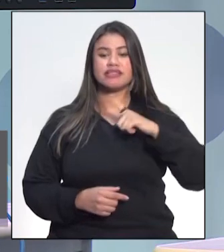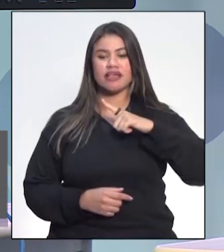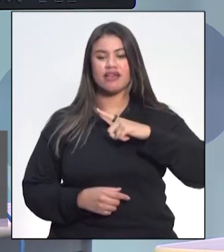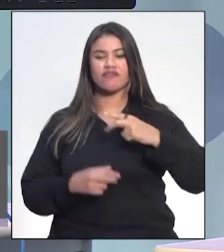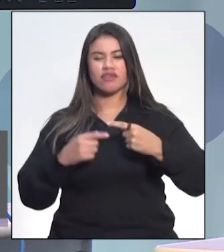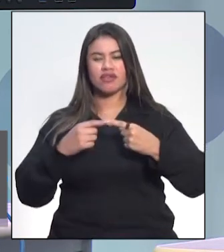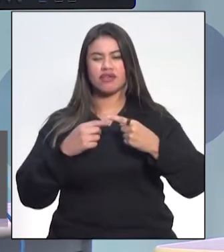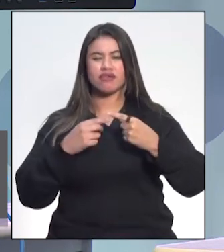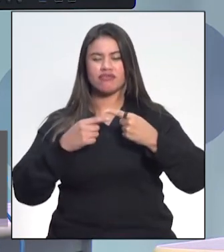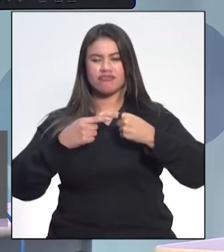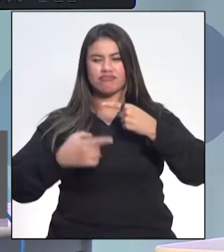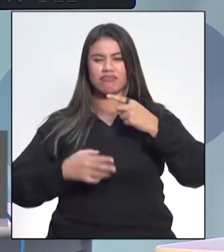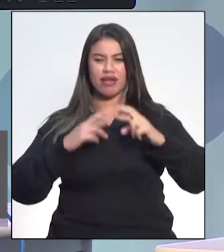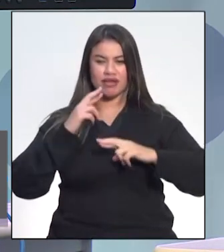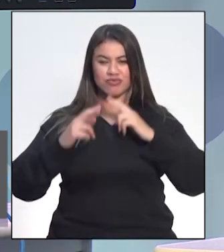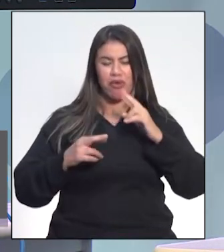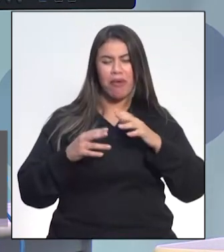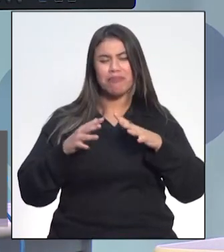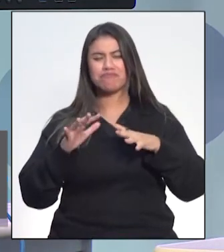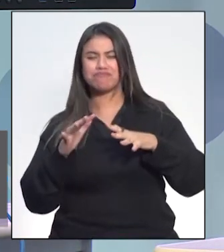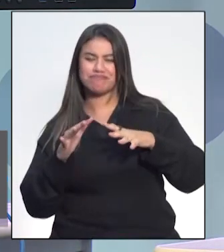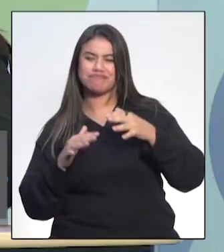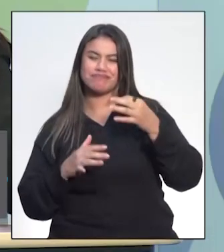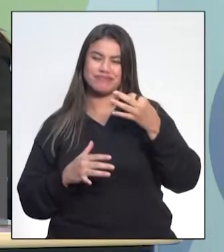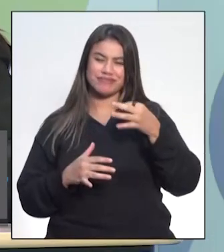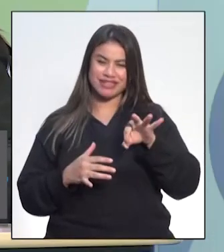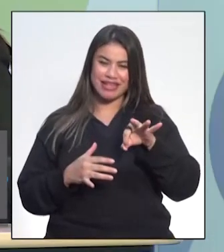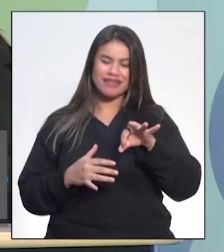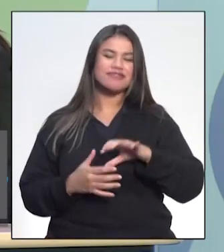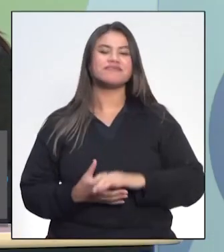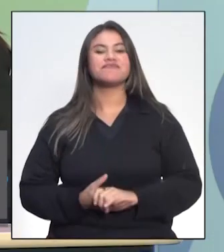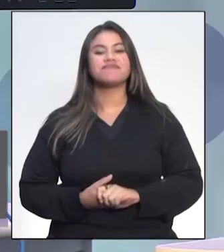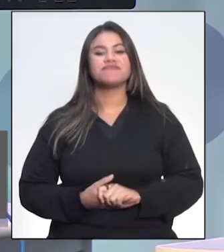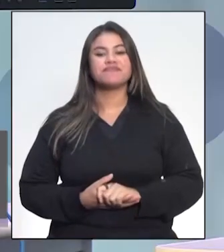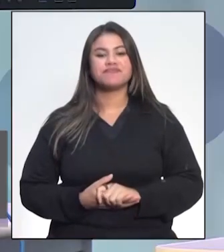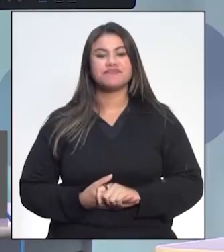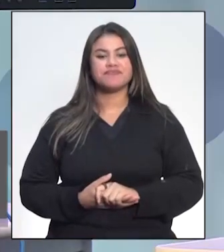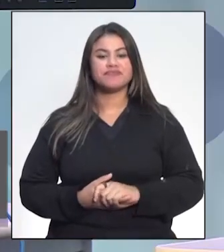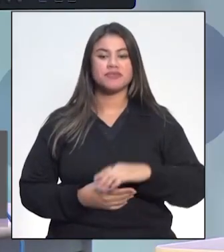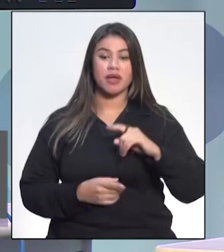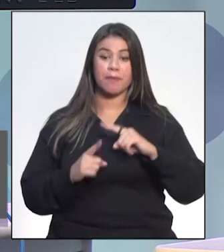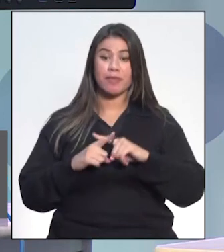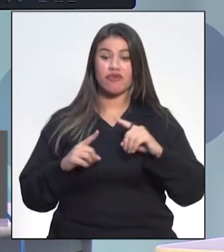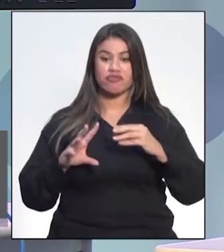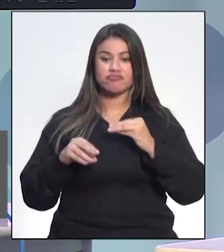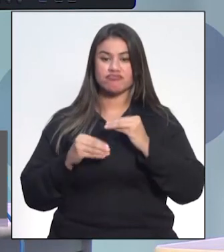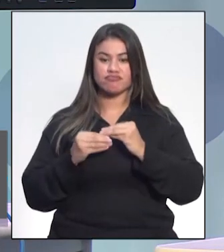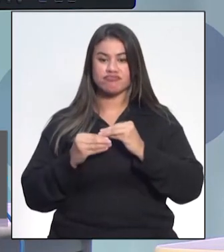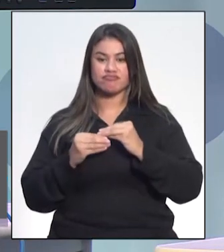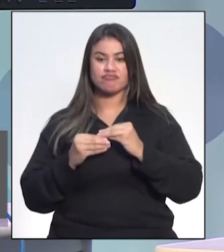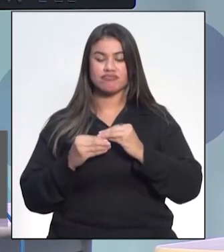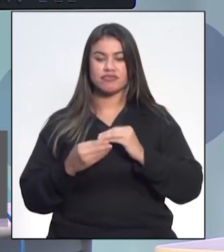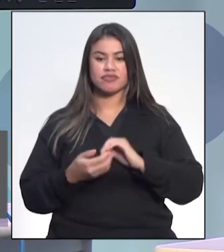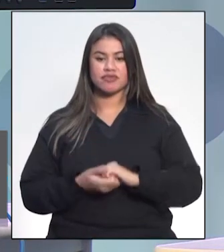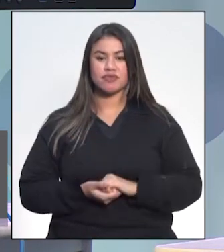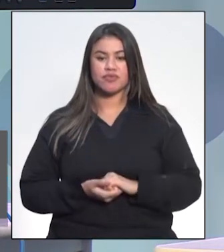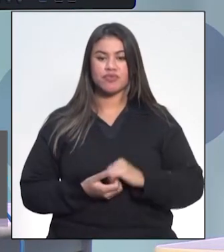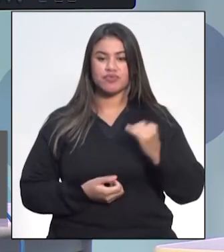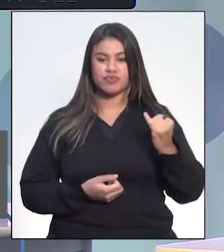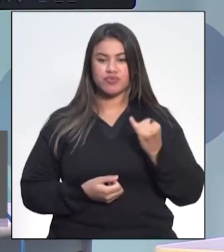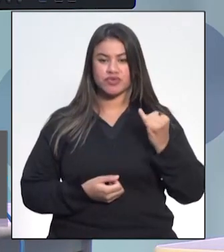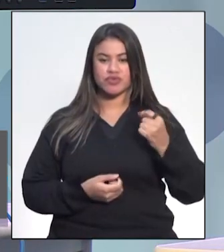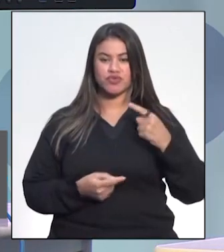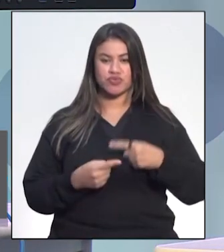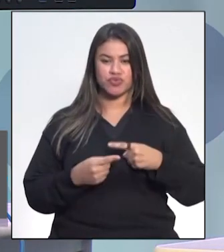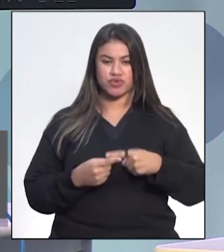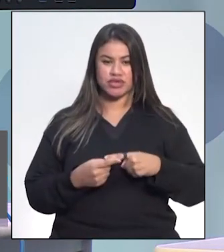ali parcialmente corretas, estava um pouco incompleta, professora. Mas vamos completar ela agora um pouquinho. Para que essa importância, né?